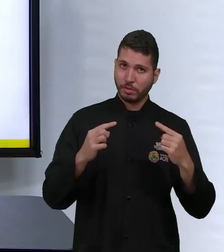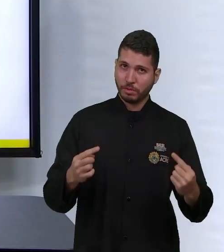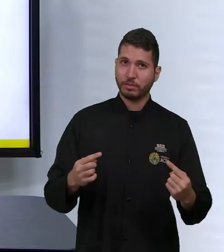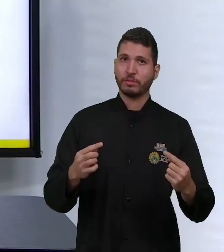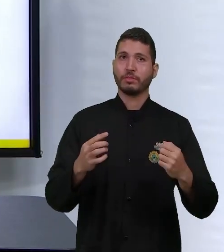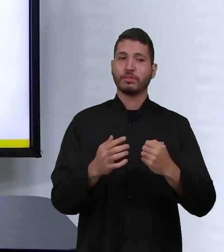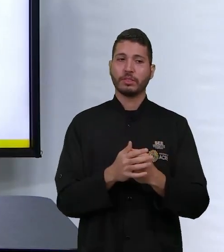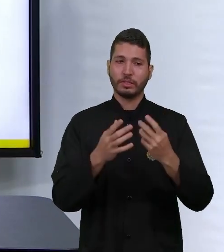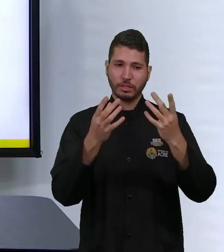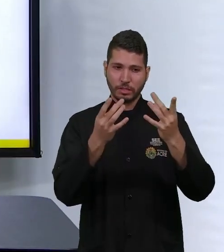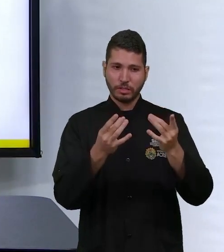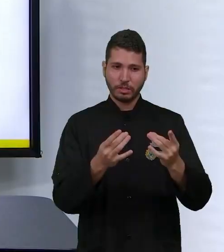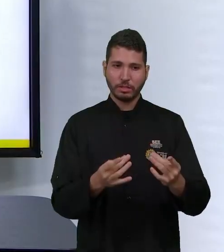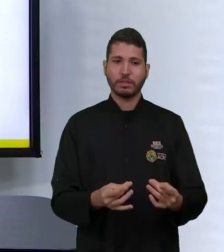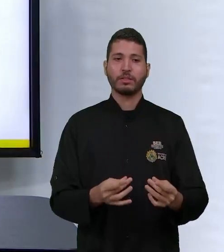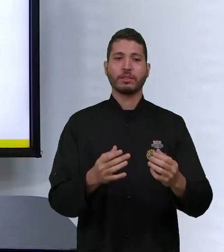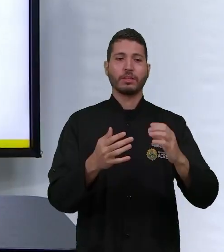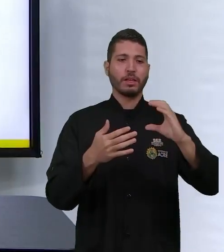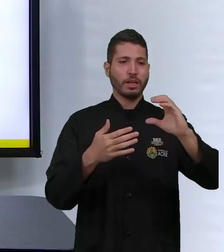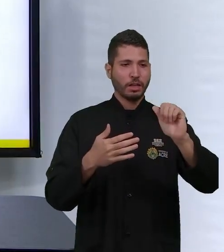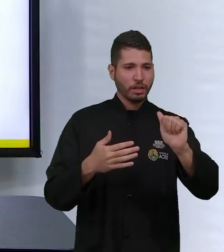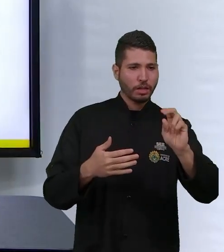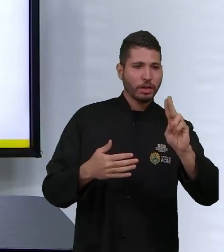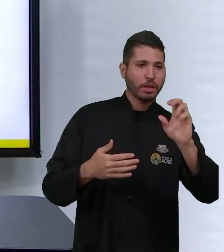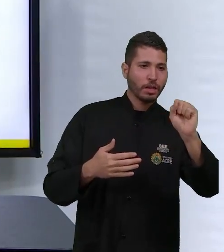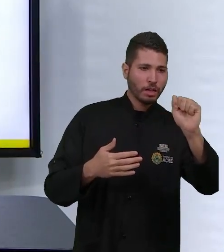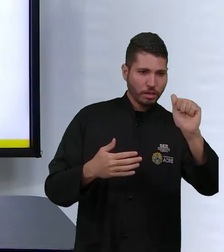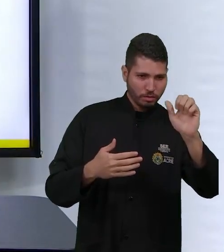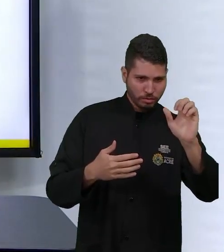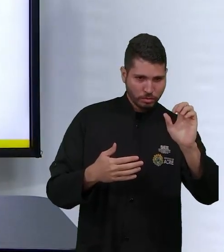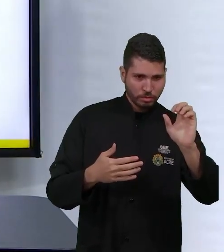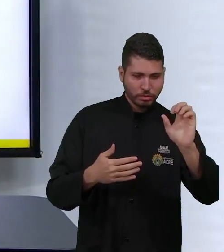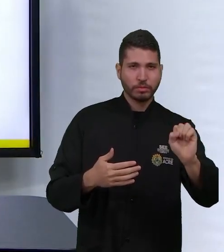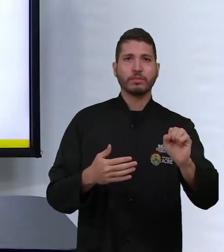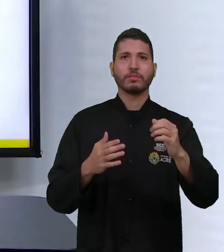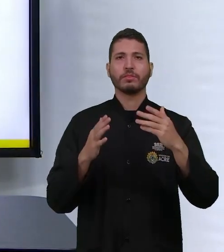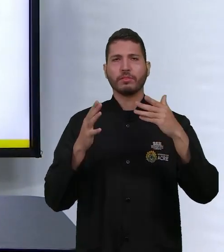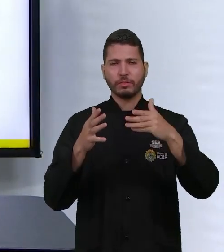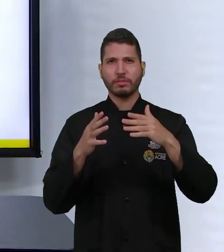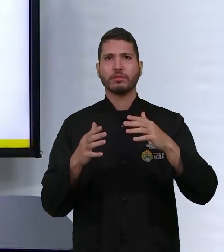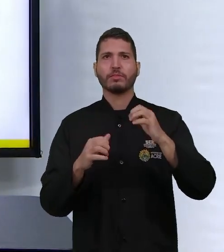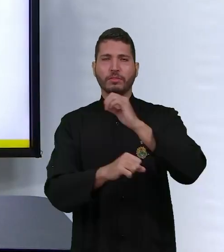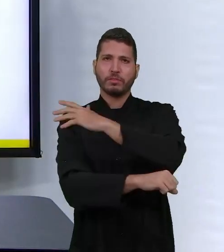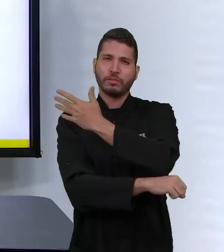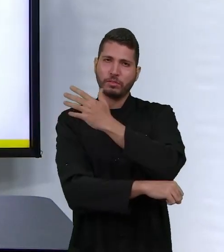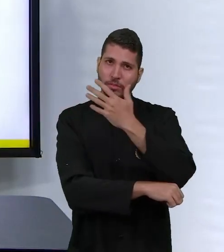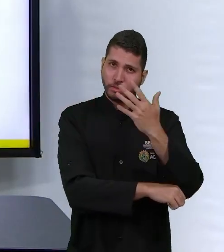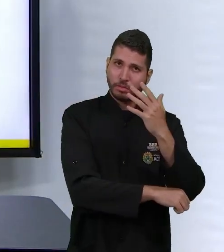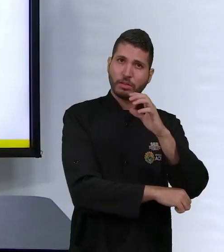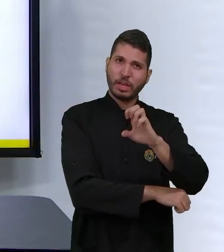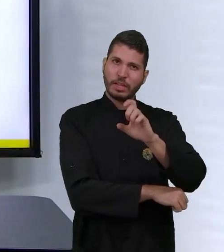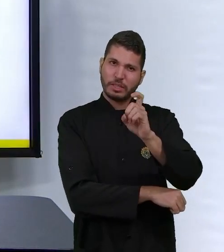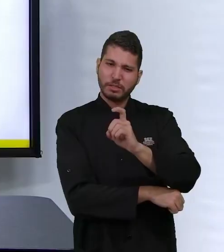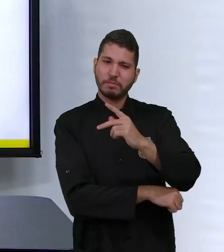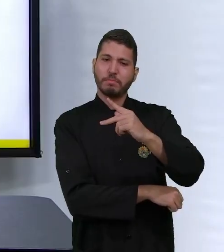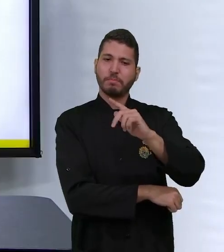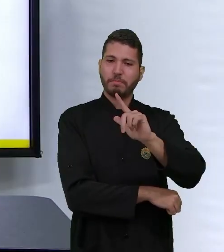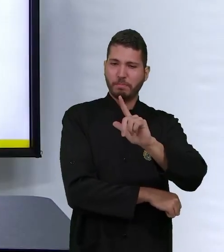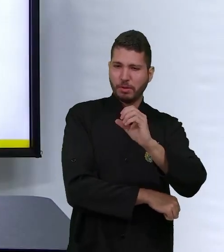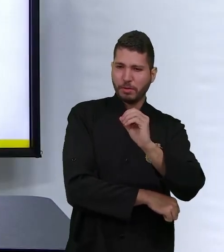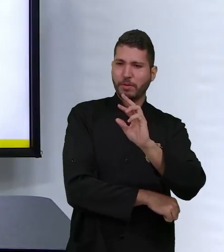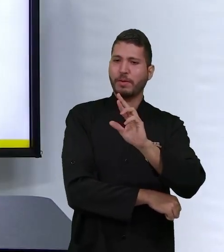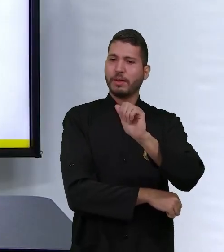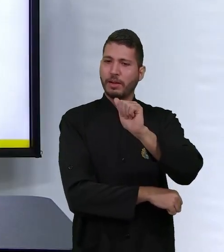principalmente de causas voltadas para o meio ambiente, a exploração de crianças e mulheres, que foi muito intensa